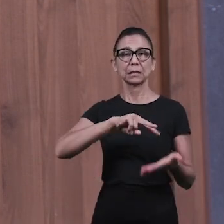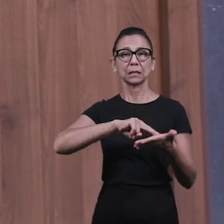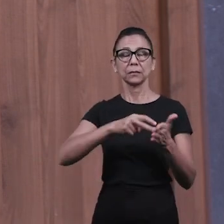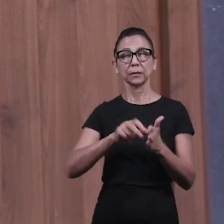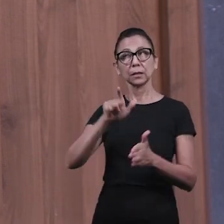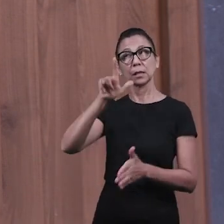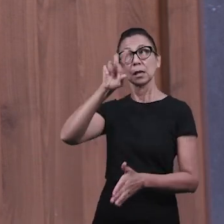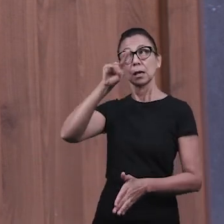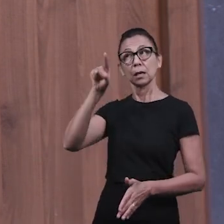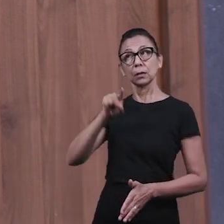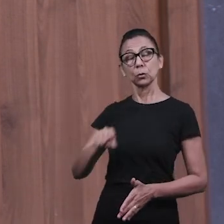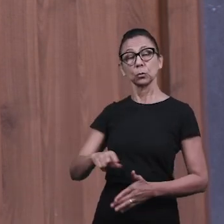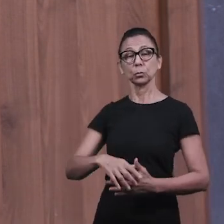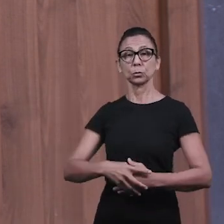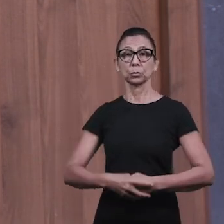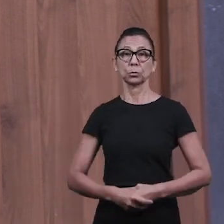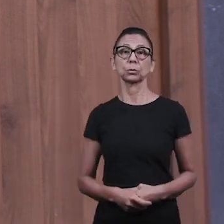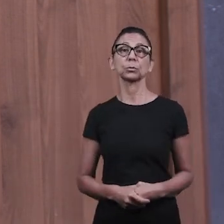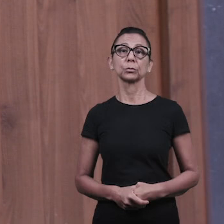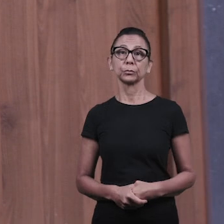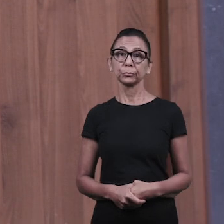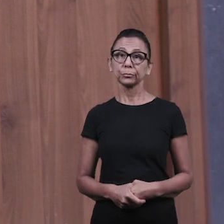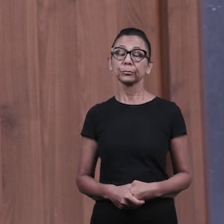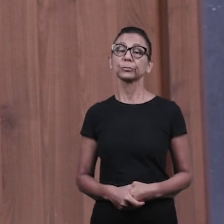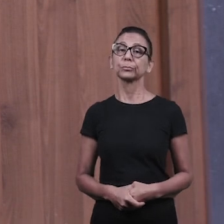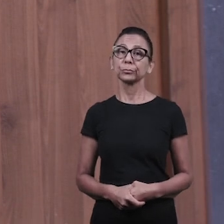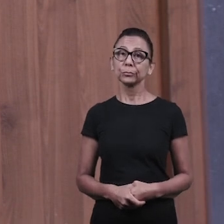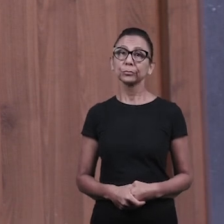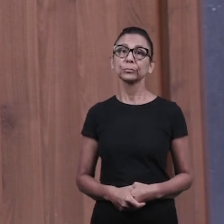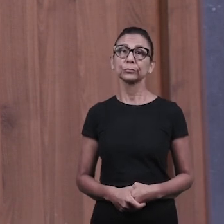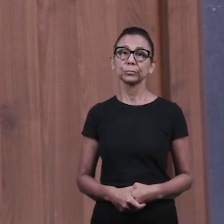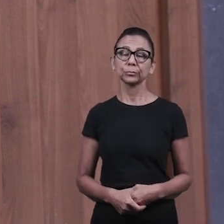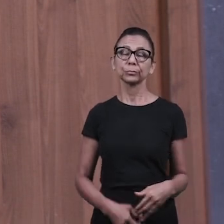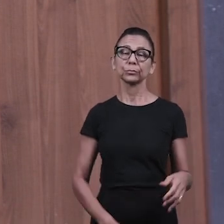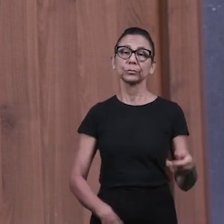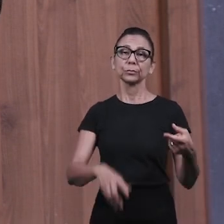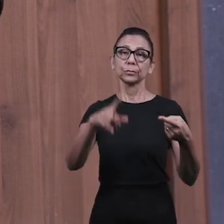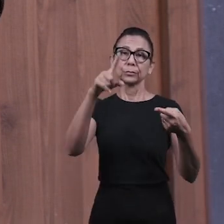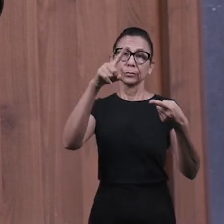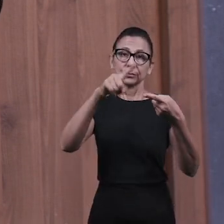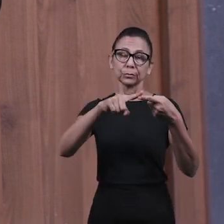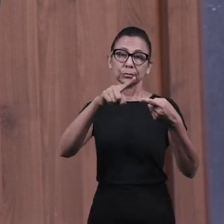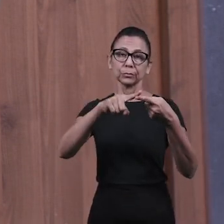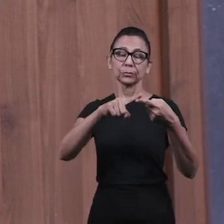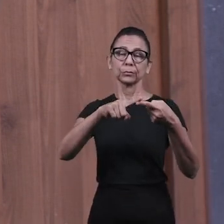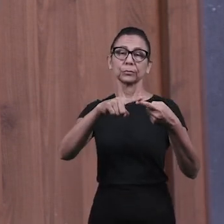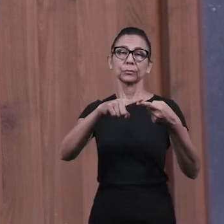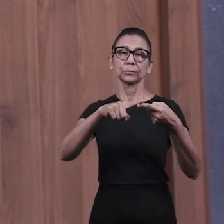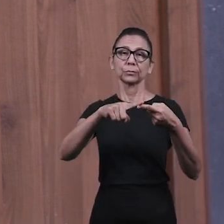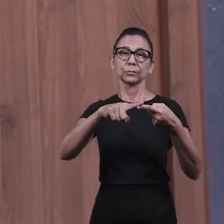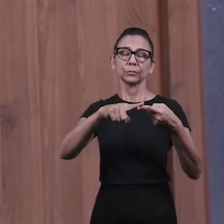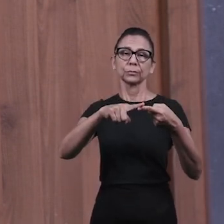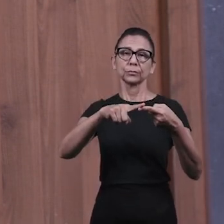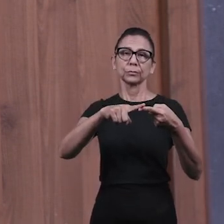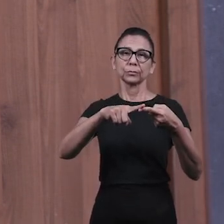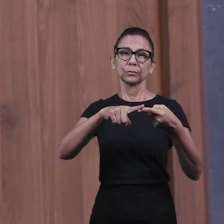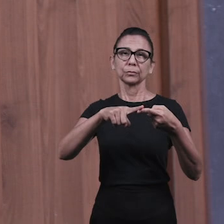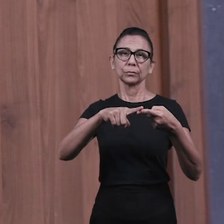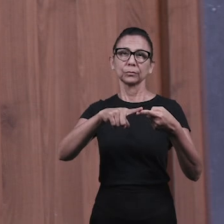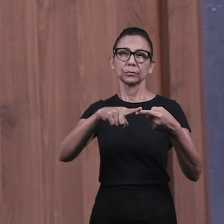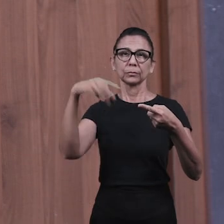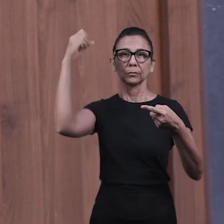um lado, na religião e trevas está a rejeição do Senhor. Por outro lado, o Senhor opera a salvação